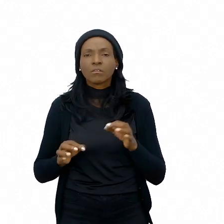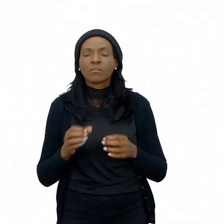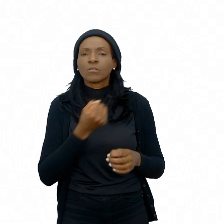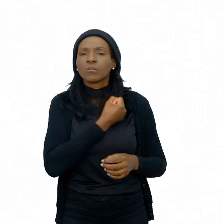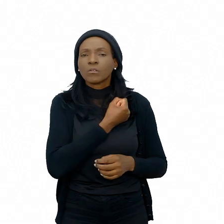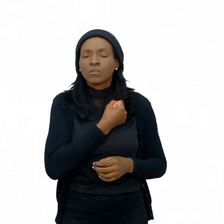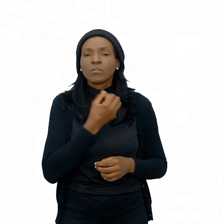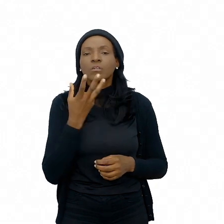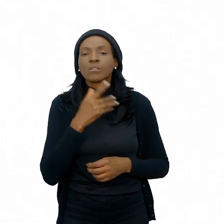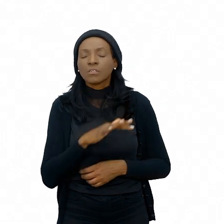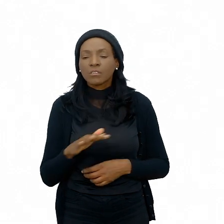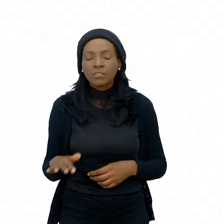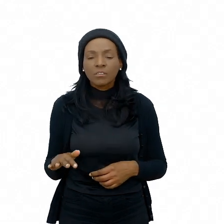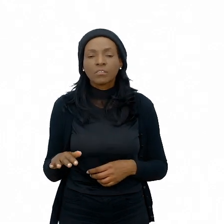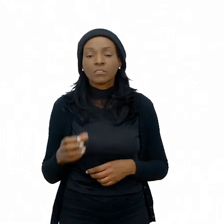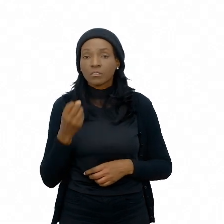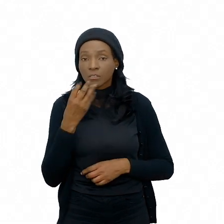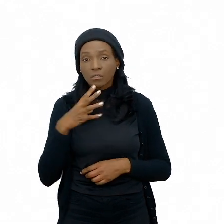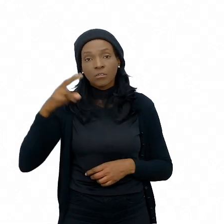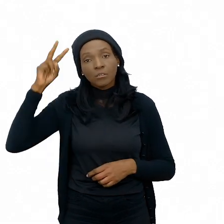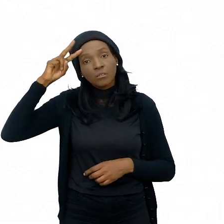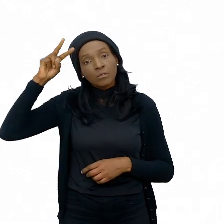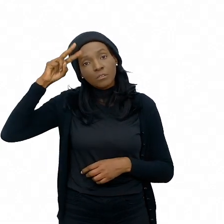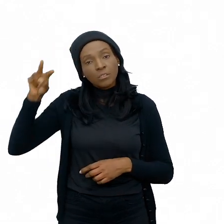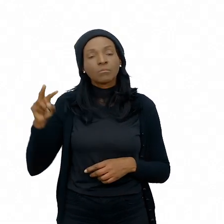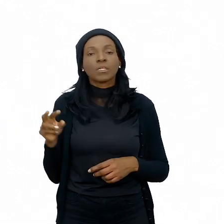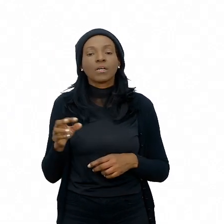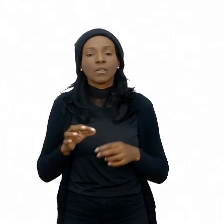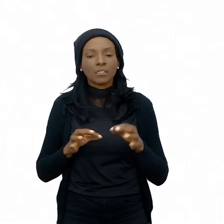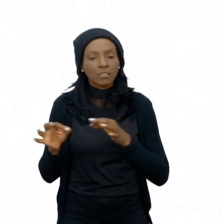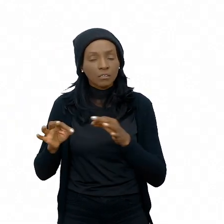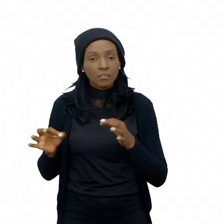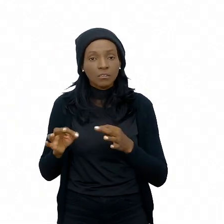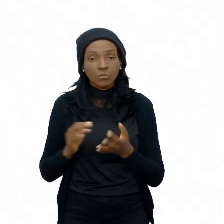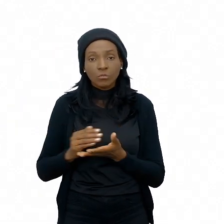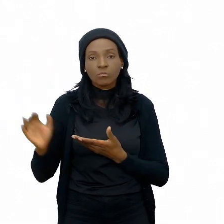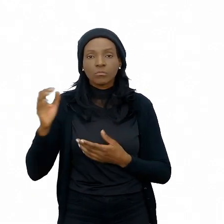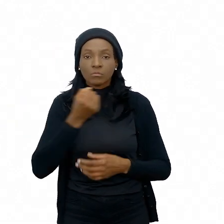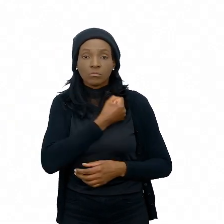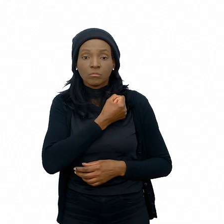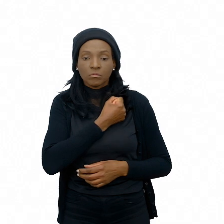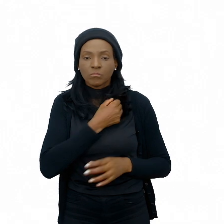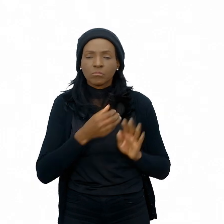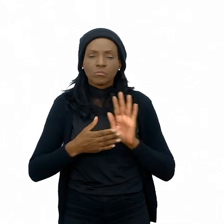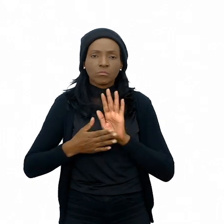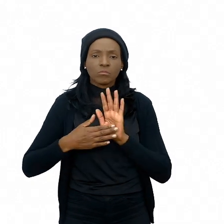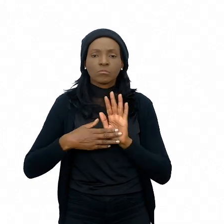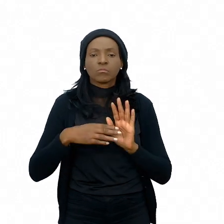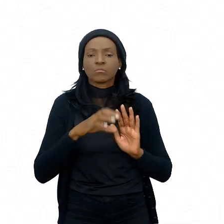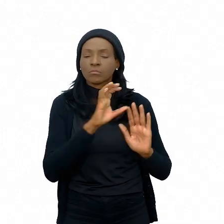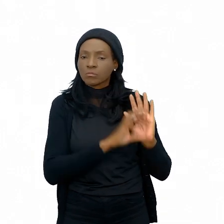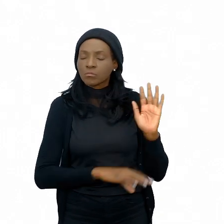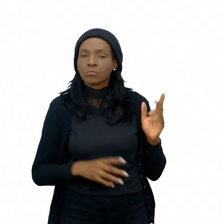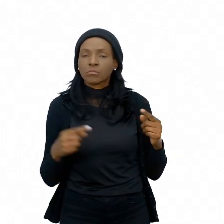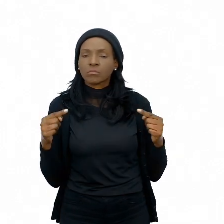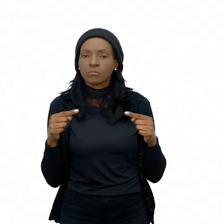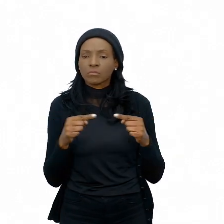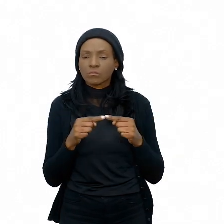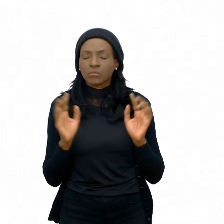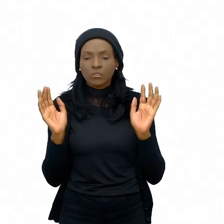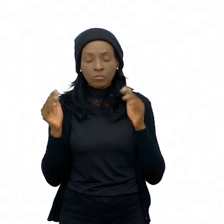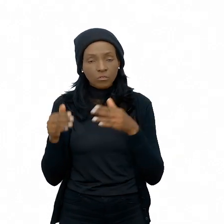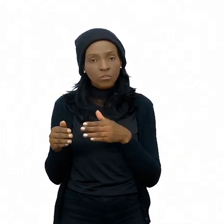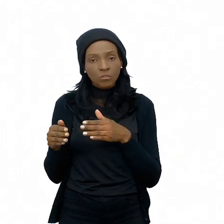crianças. Cabe lembrar que a construção dos números proposta pelo currículo visa